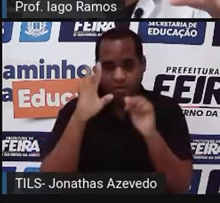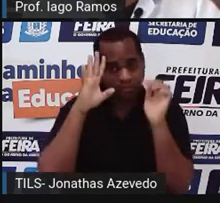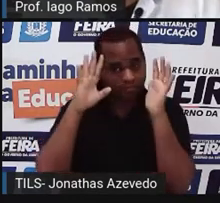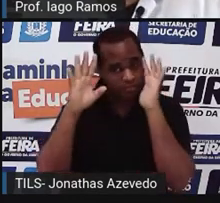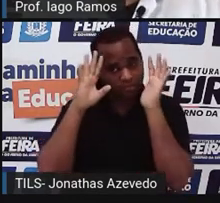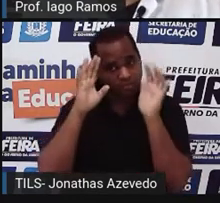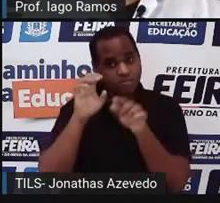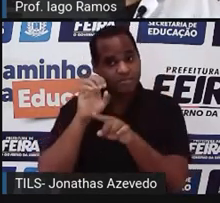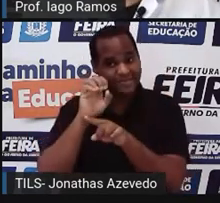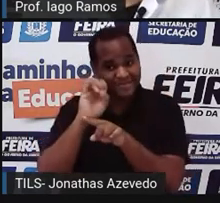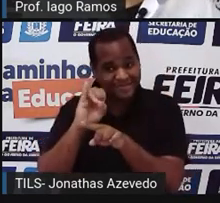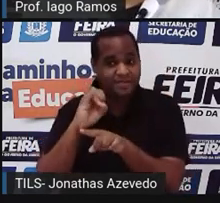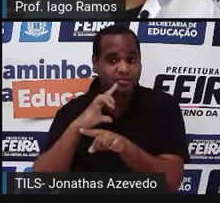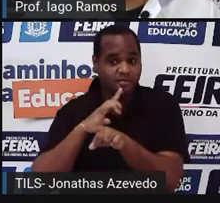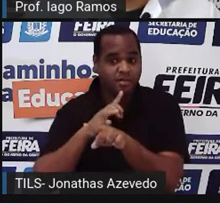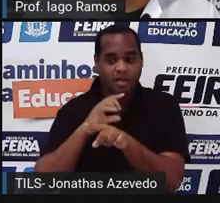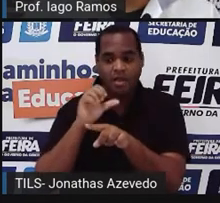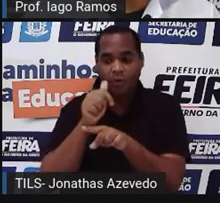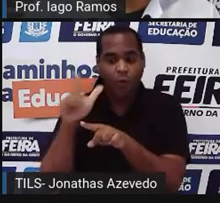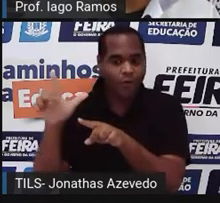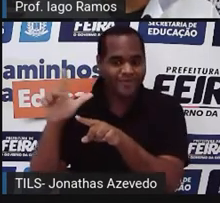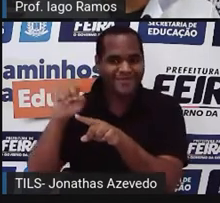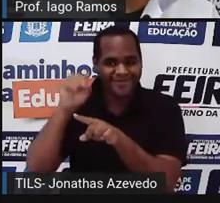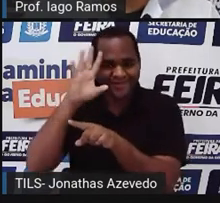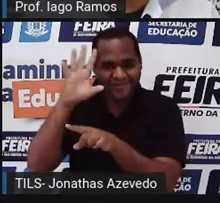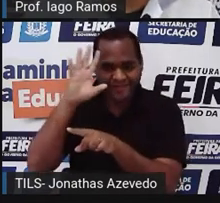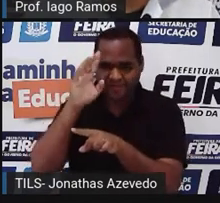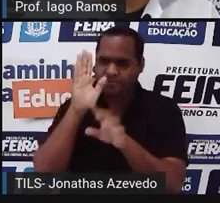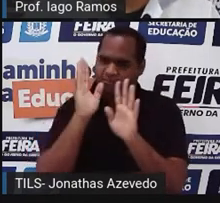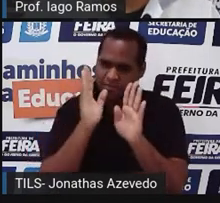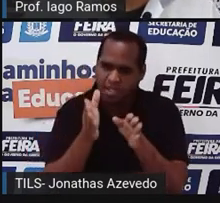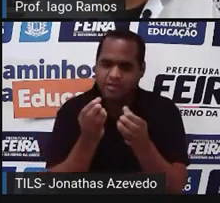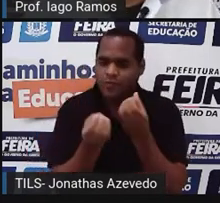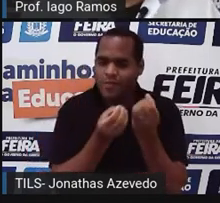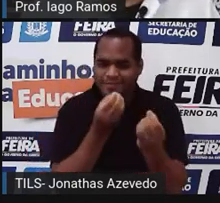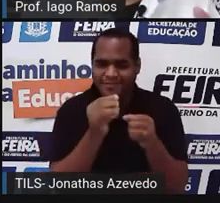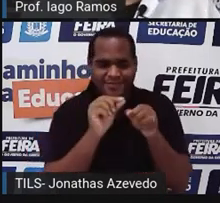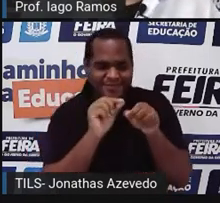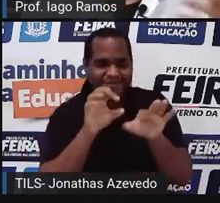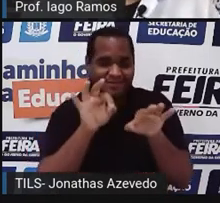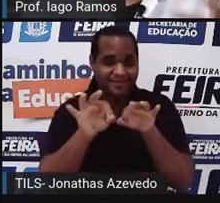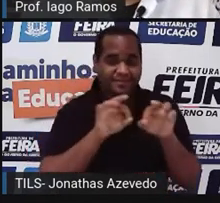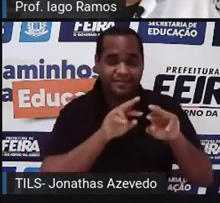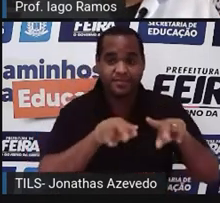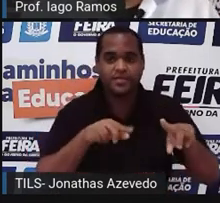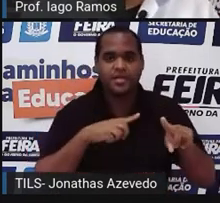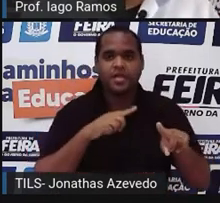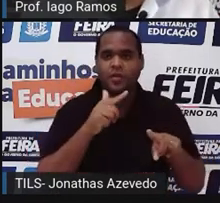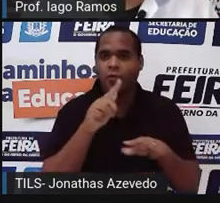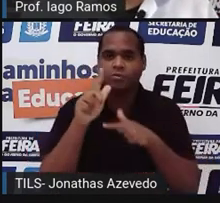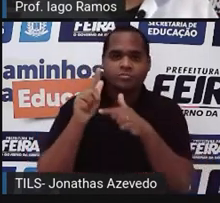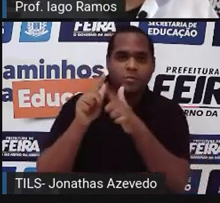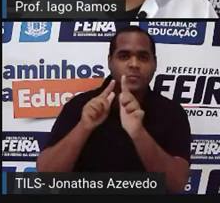se, além da reflexão, que a gente já sabe como funciona, se tem outras transformações que a gente consegue fazer